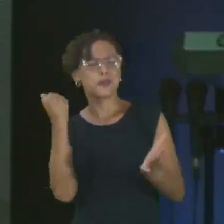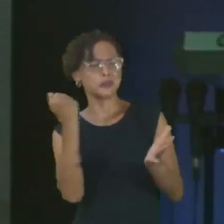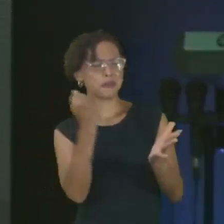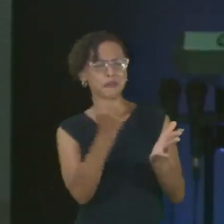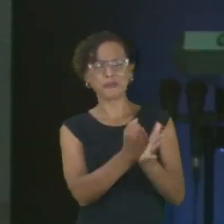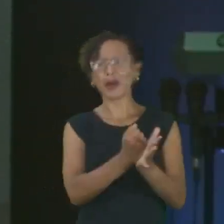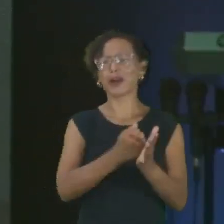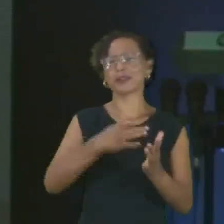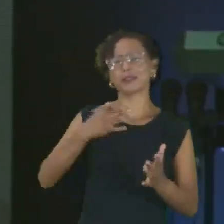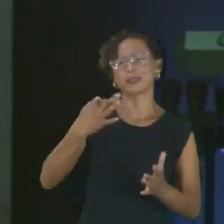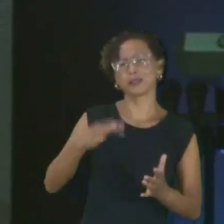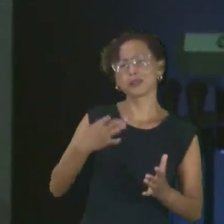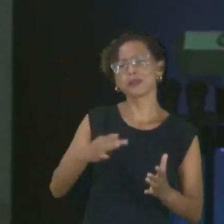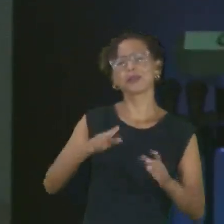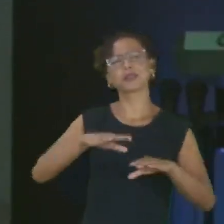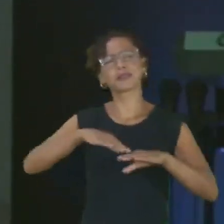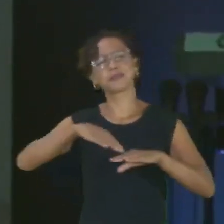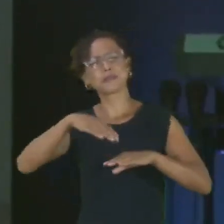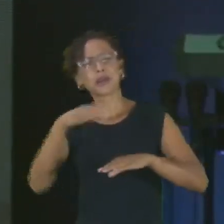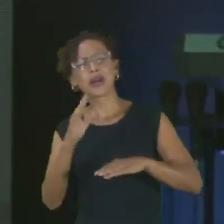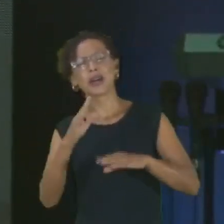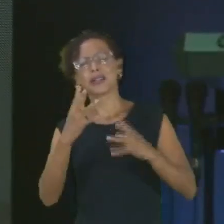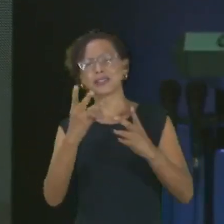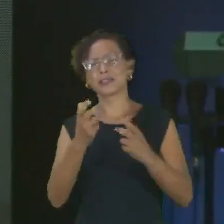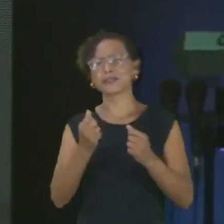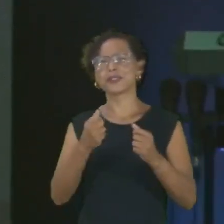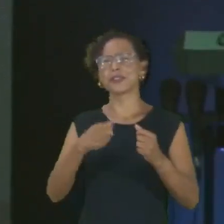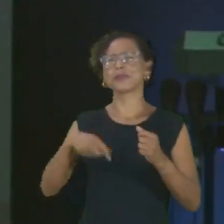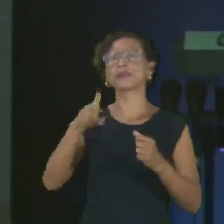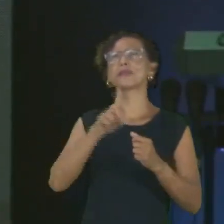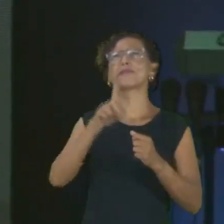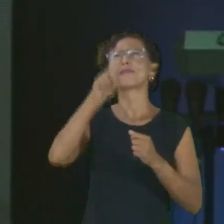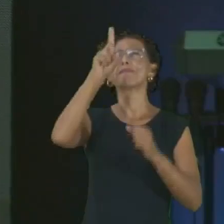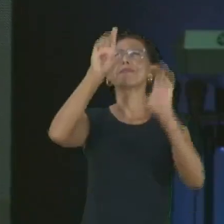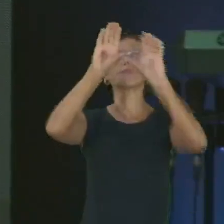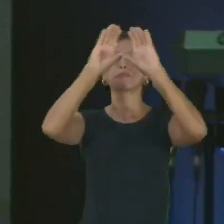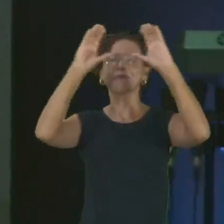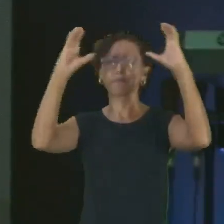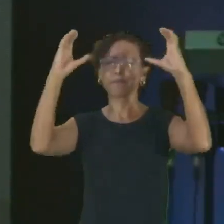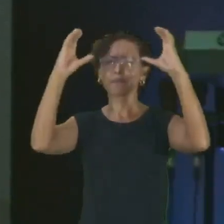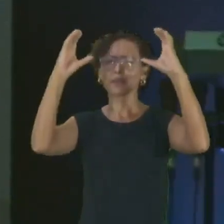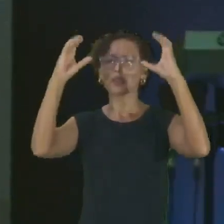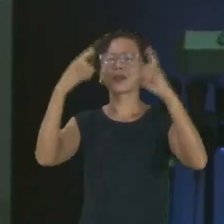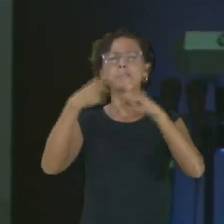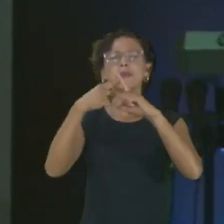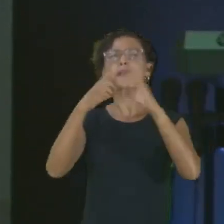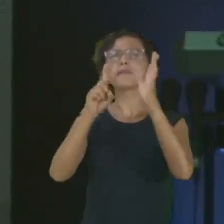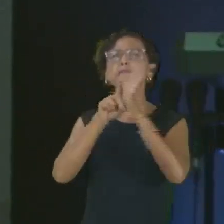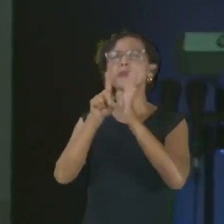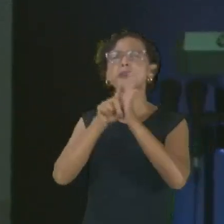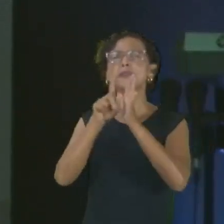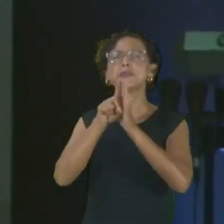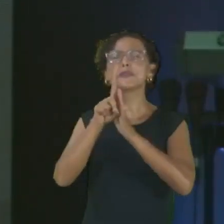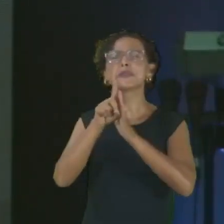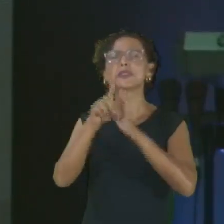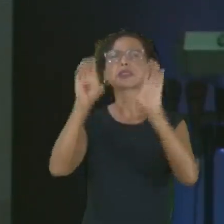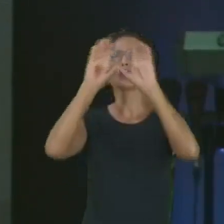nós vamos chegar lá, porque só tem uma pergunta no céu. Quantas